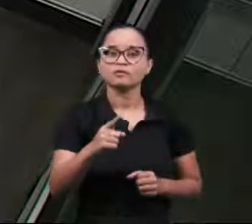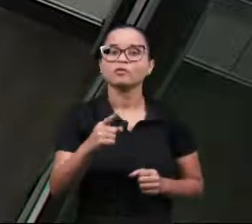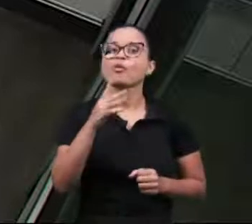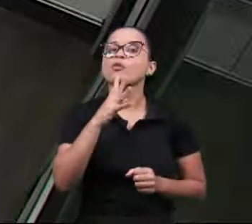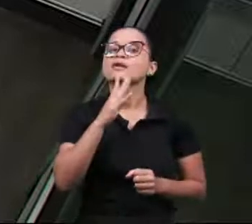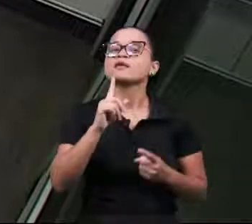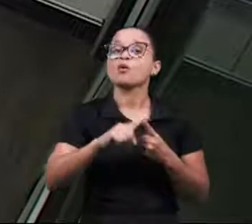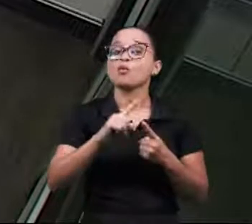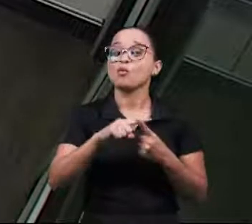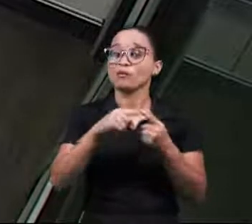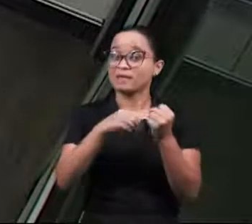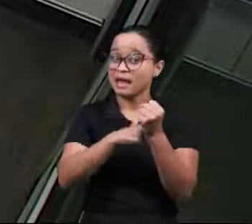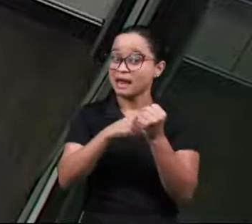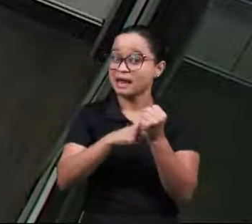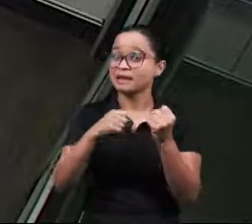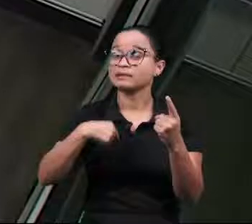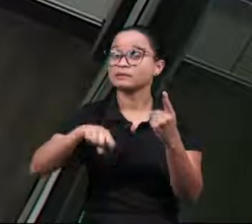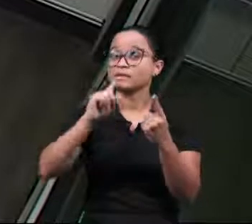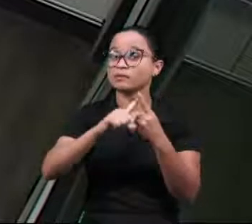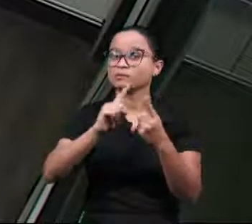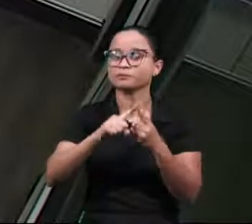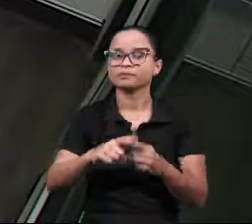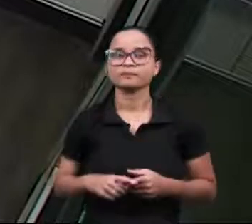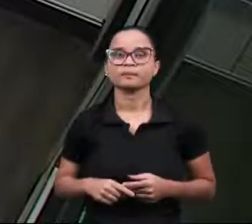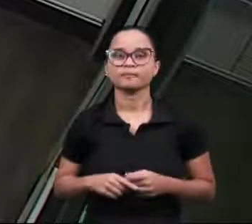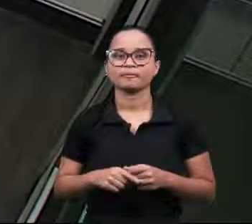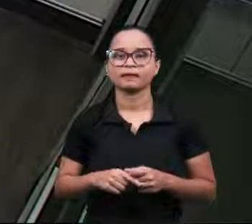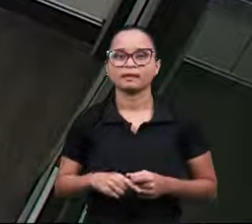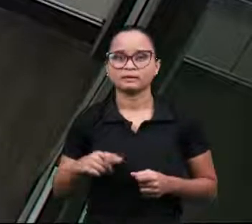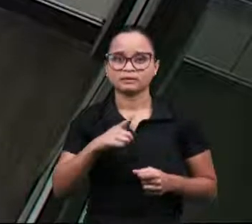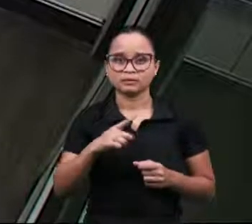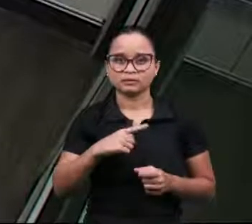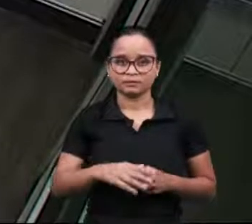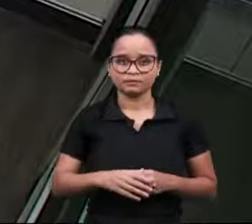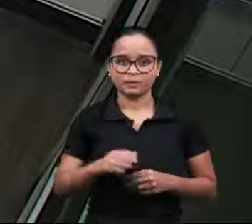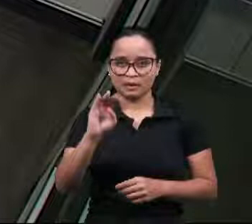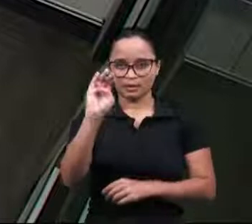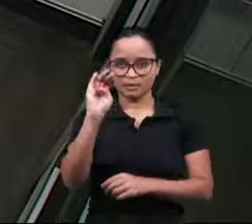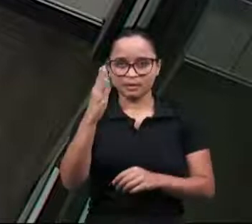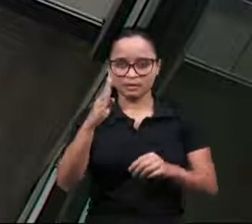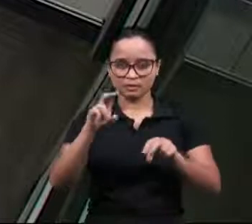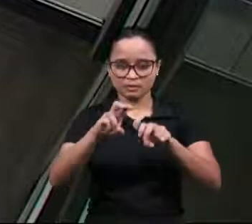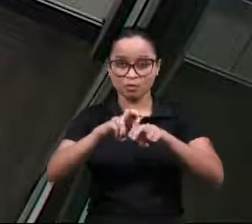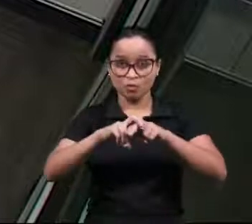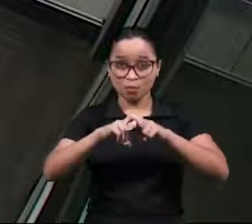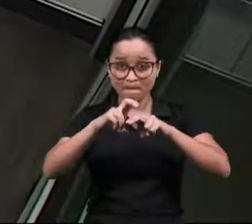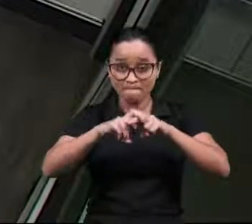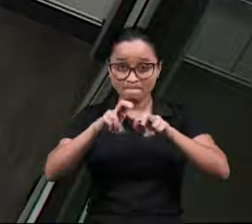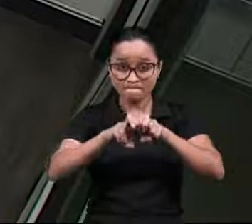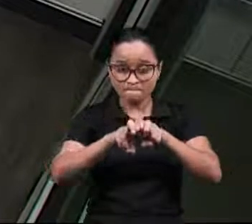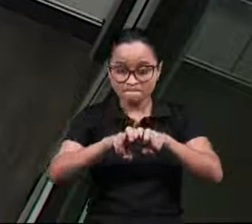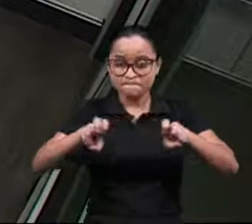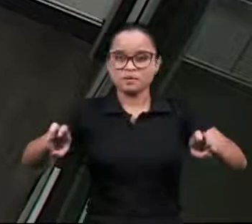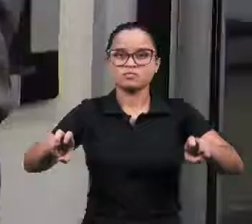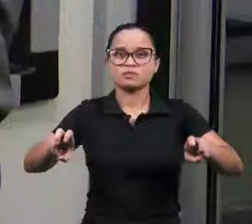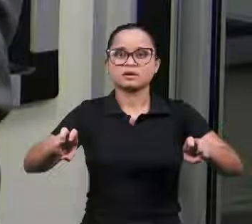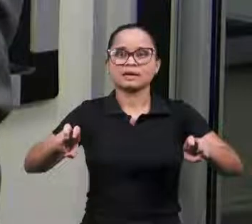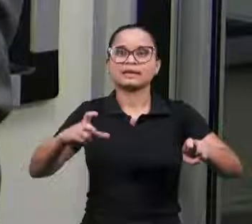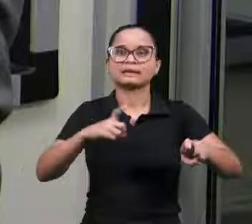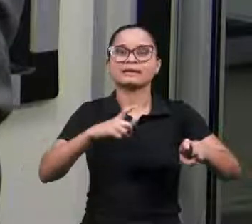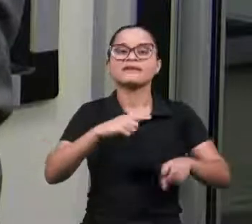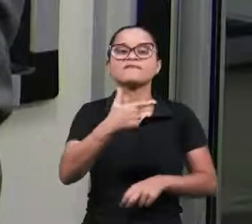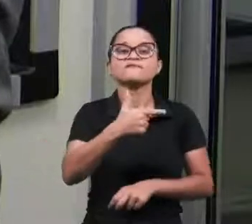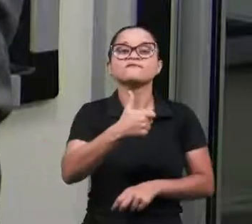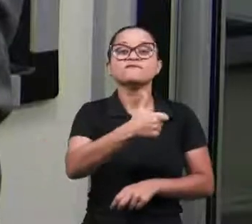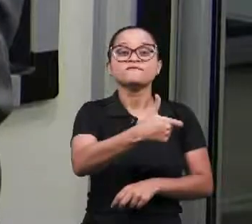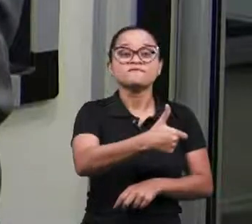hoje. Um banco nosso, você vê como é que foi estudado, tem 21 itens.